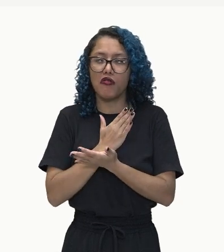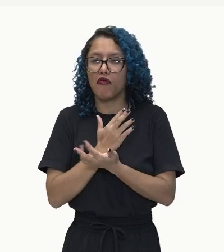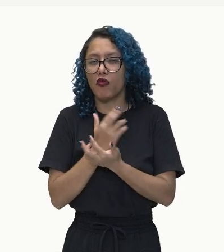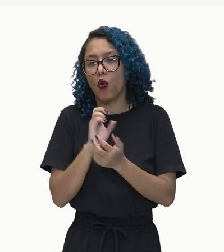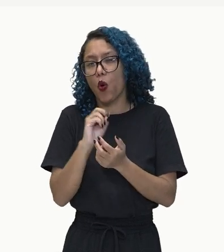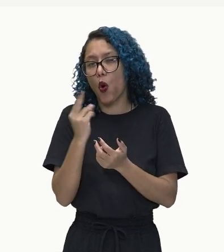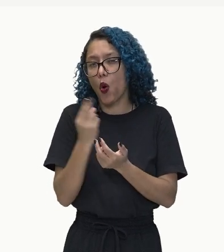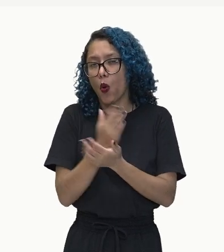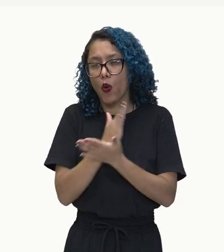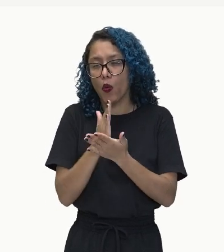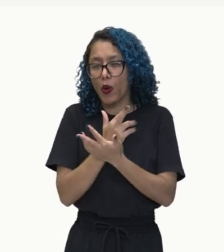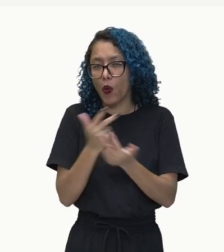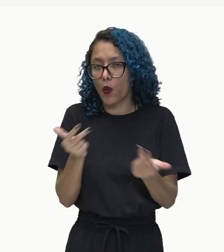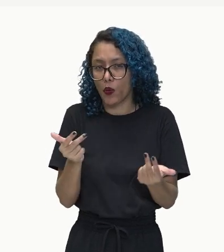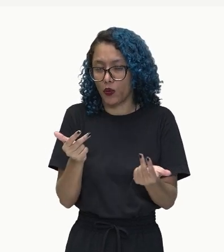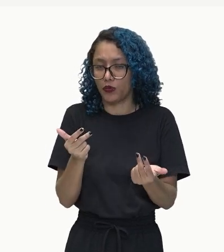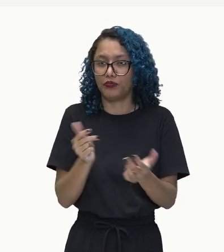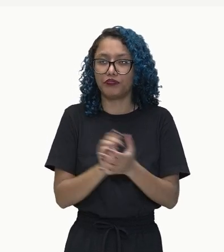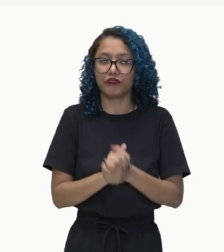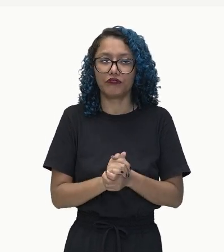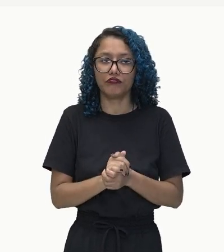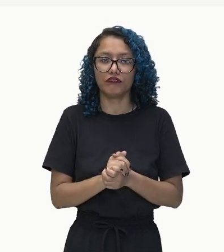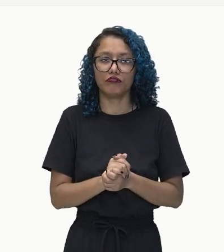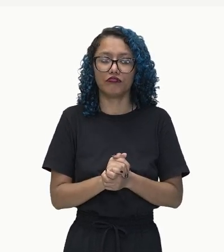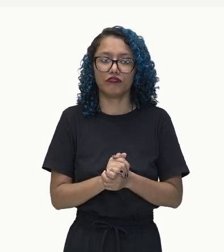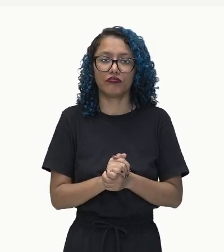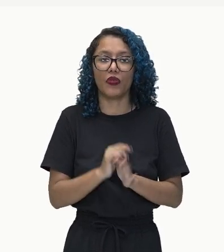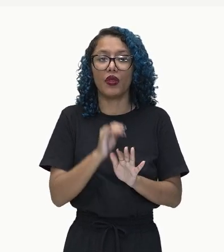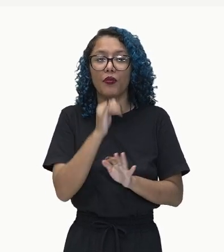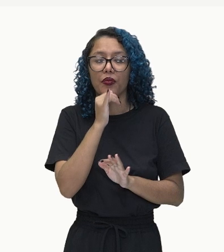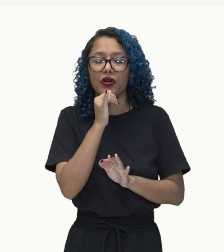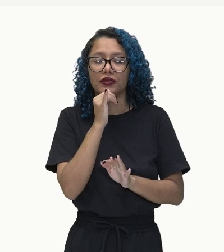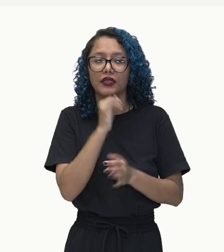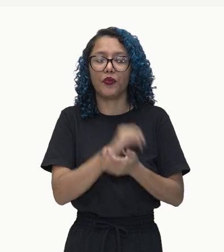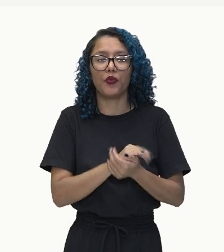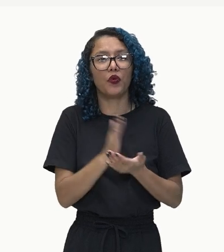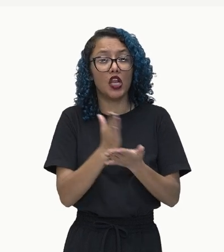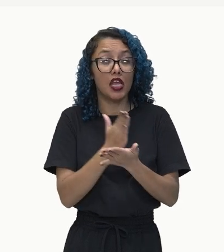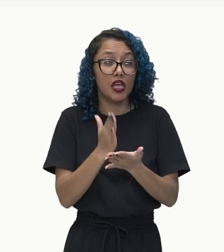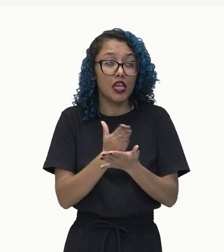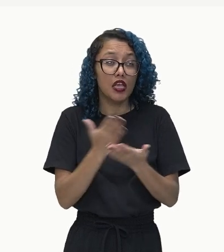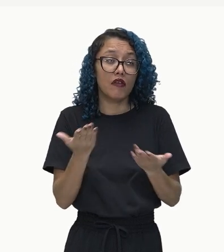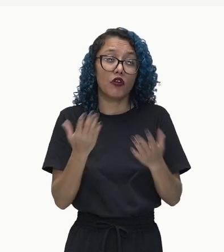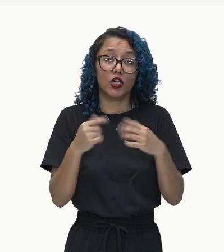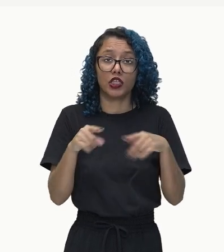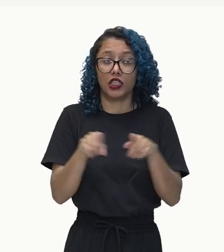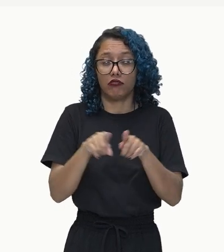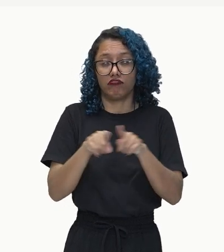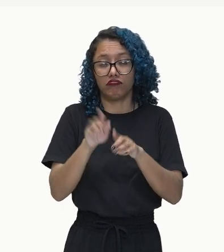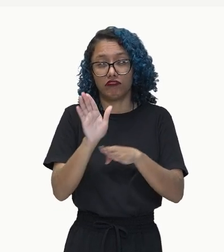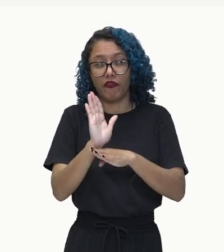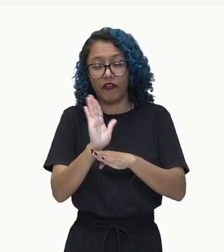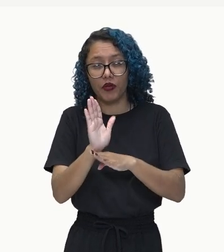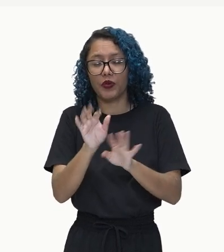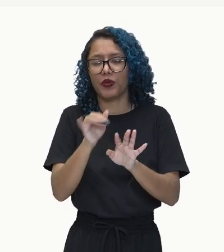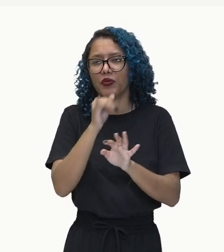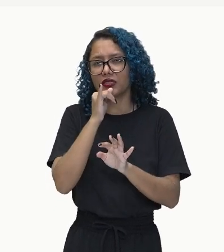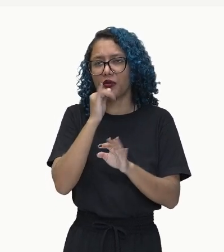esse conhecimento, né? Ele já um livro, por exemplo, um filme, vamos analisar um